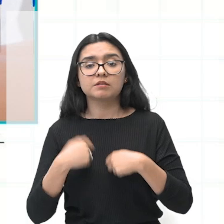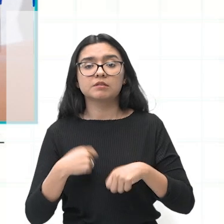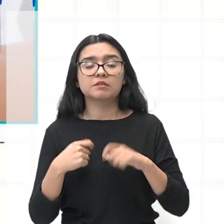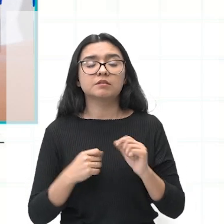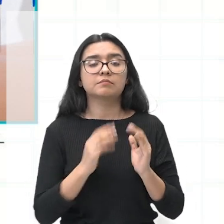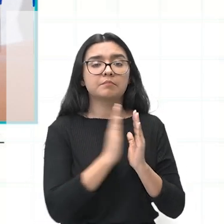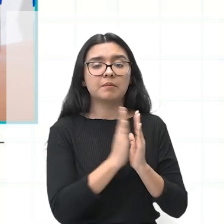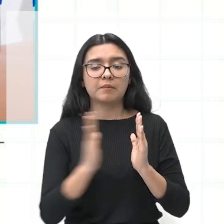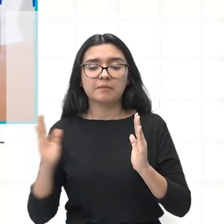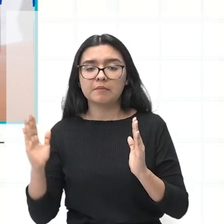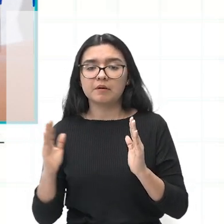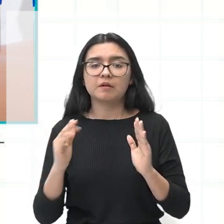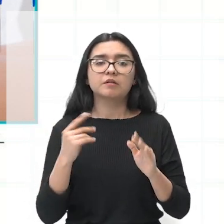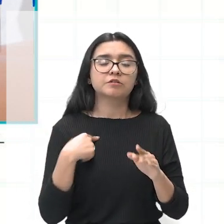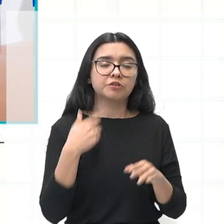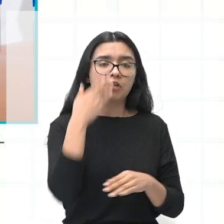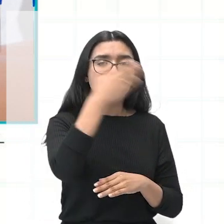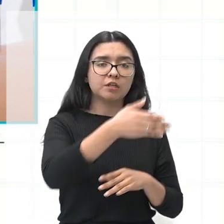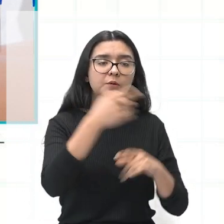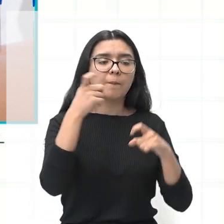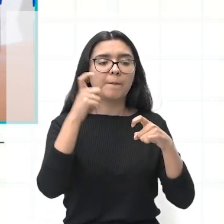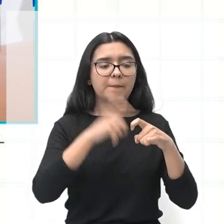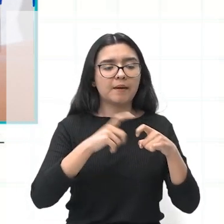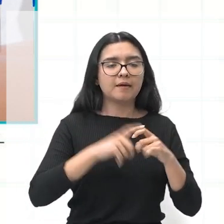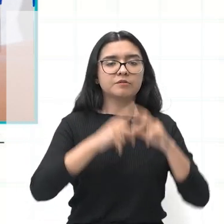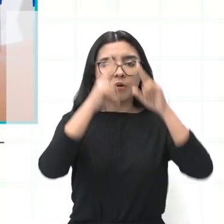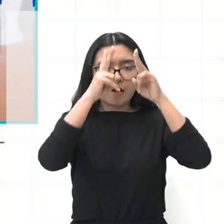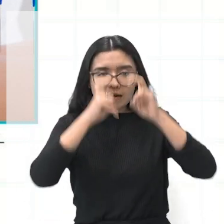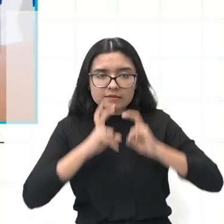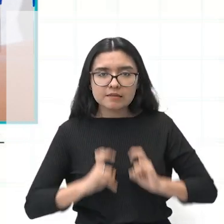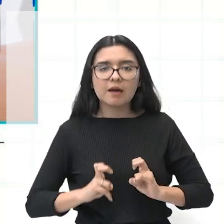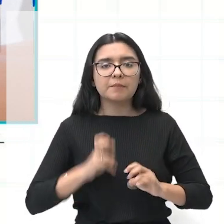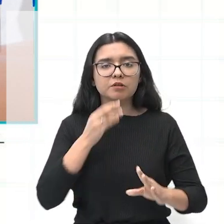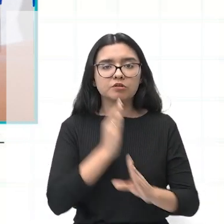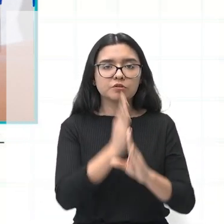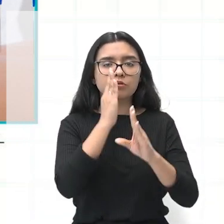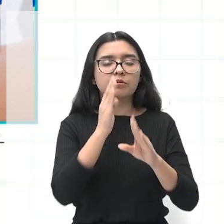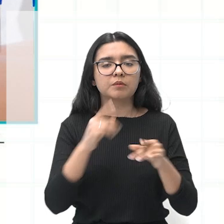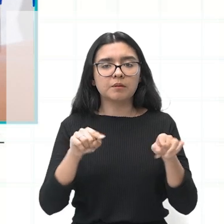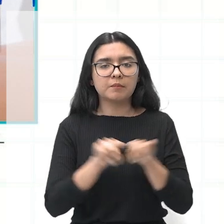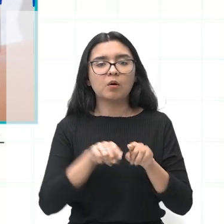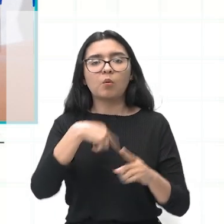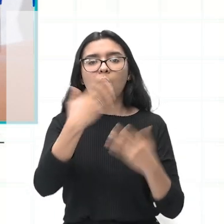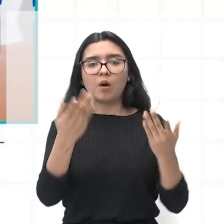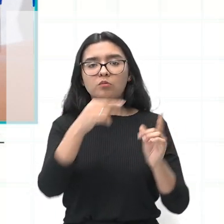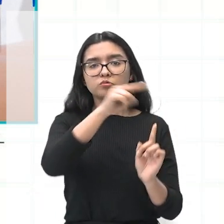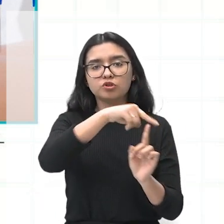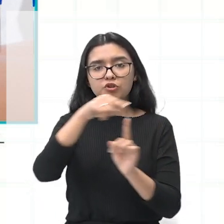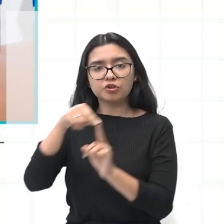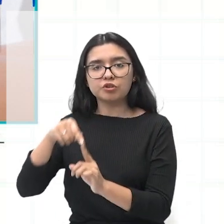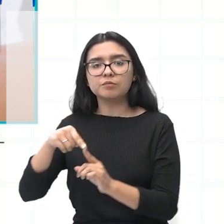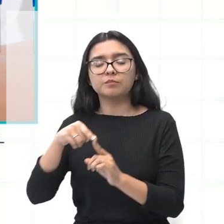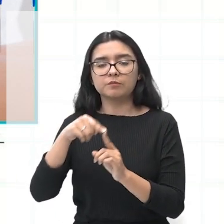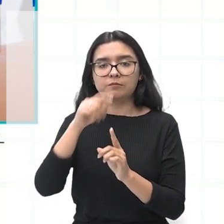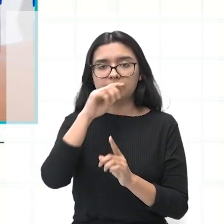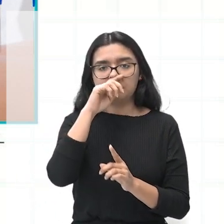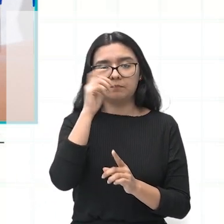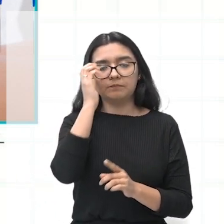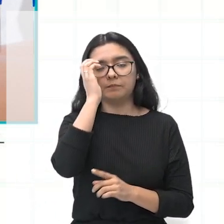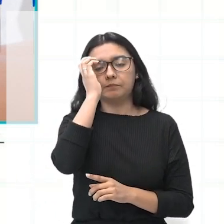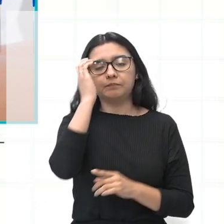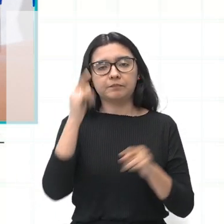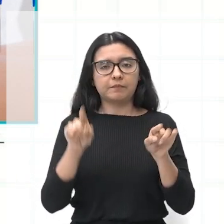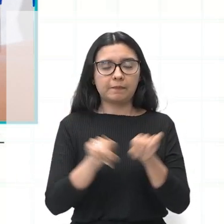as etapas, desde o diagnóstico até a sondagem, a classificação de como é que está esse desvio para a